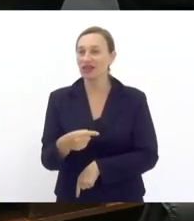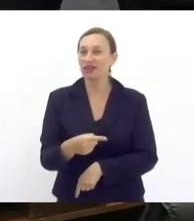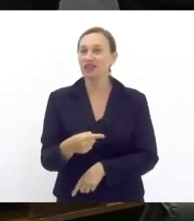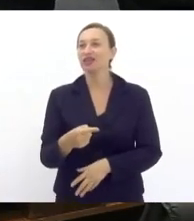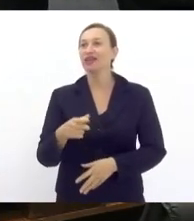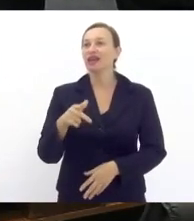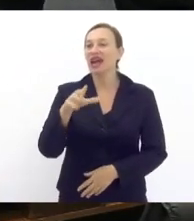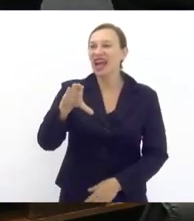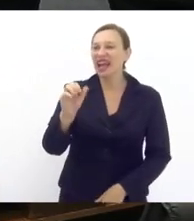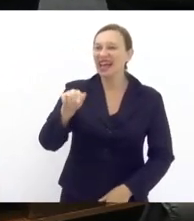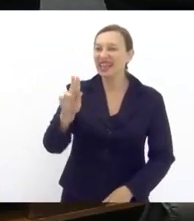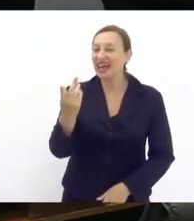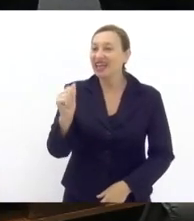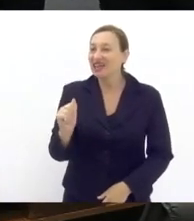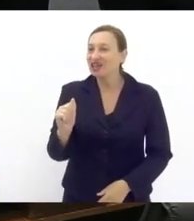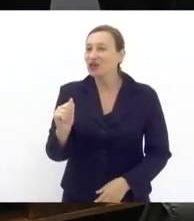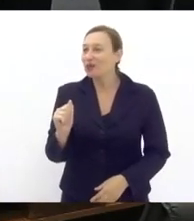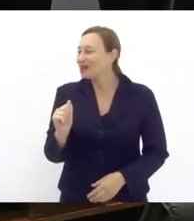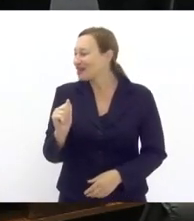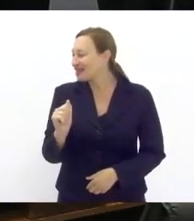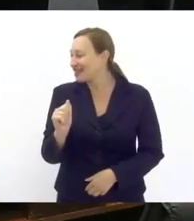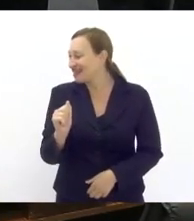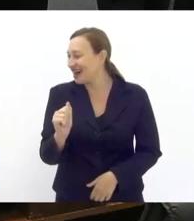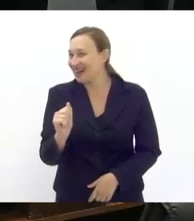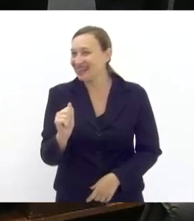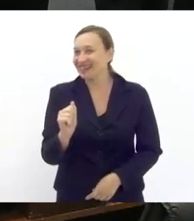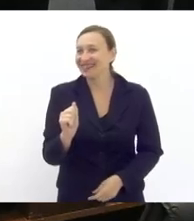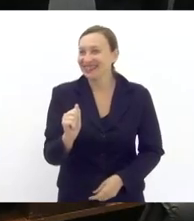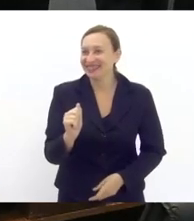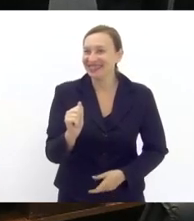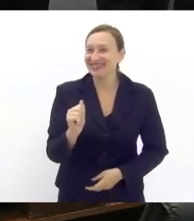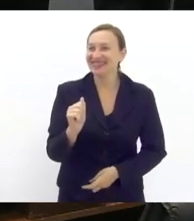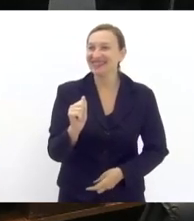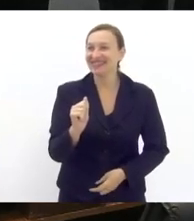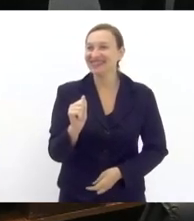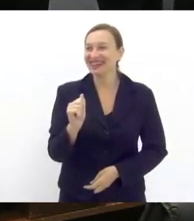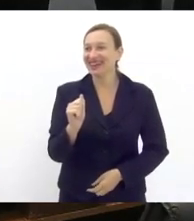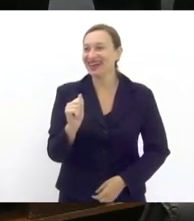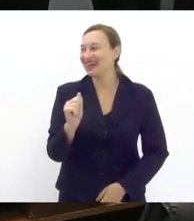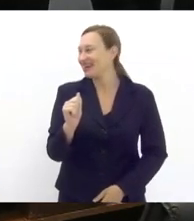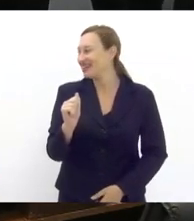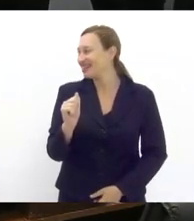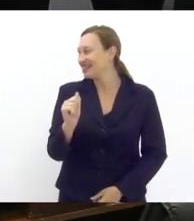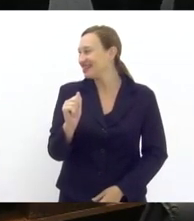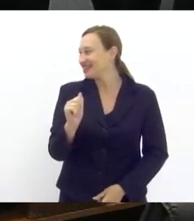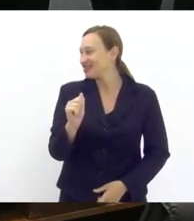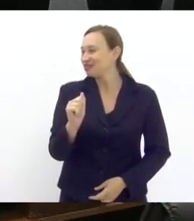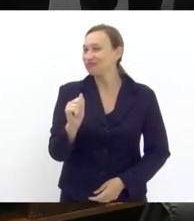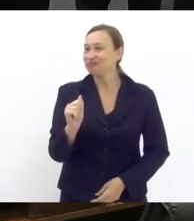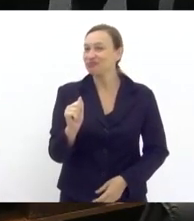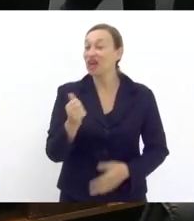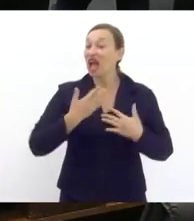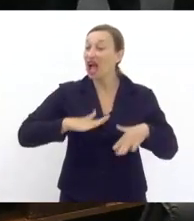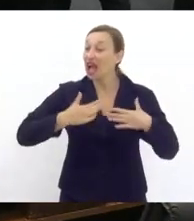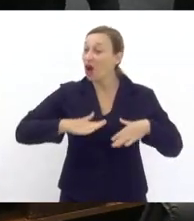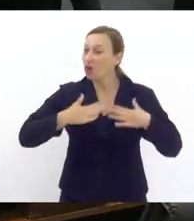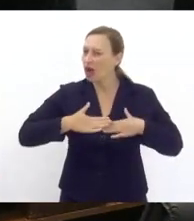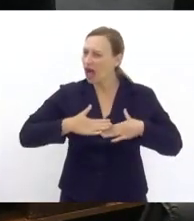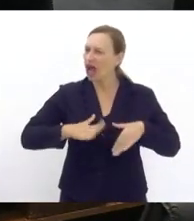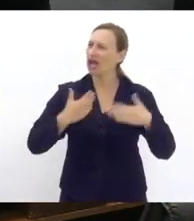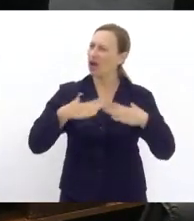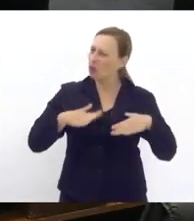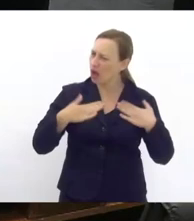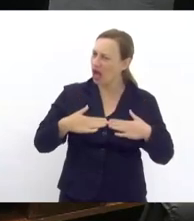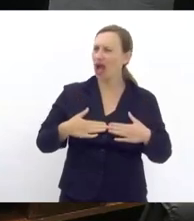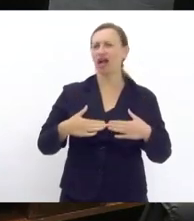acalmar os ânimos aí, ó. Vossa Excelência tem que respeitar o rei. Vamos acalmar os ânimos aí, ó.